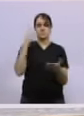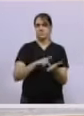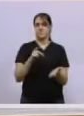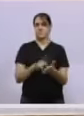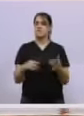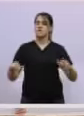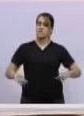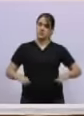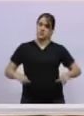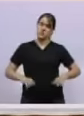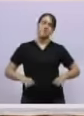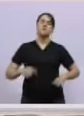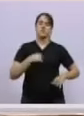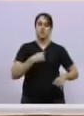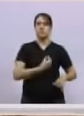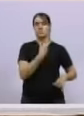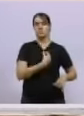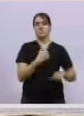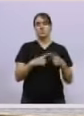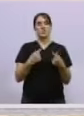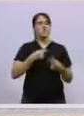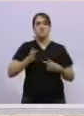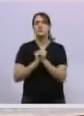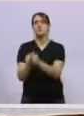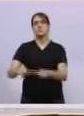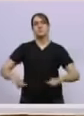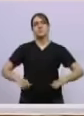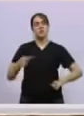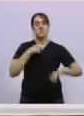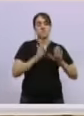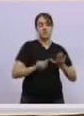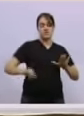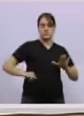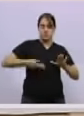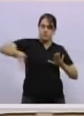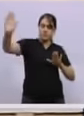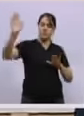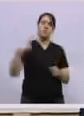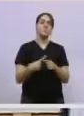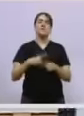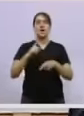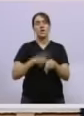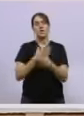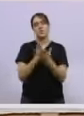O sofrimento passou por mim, mas ele não me levou junto com ele. Depois dele nasceu a alegria.